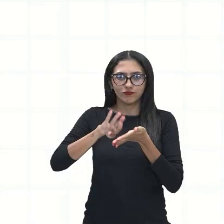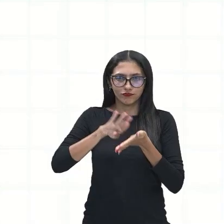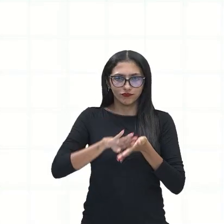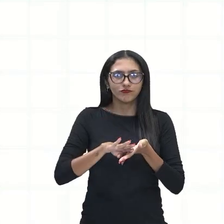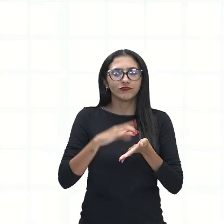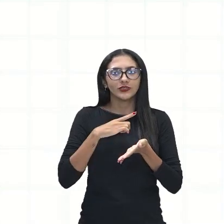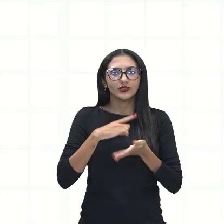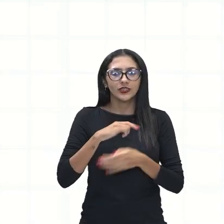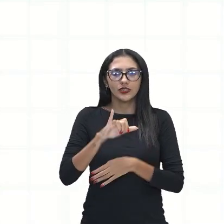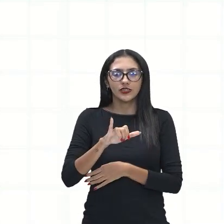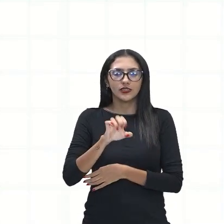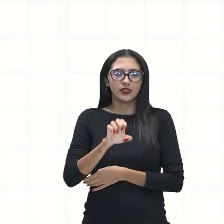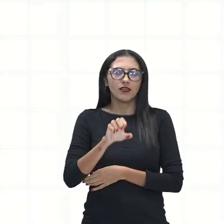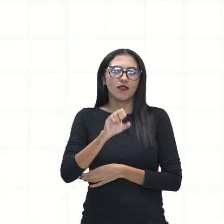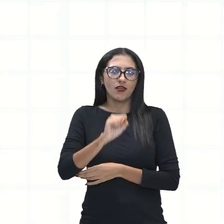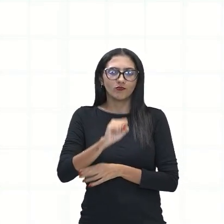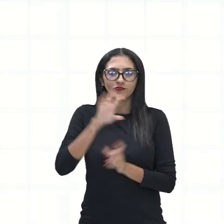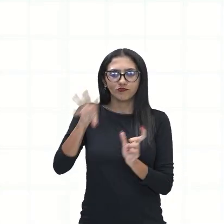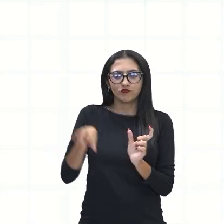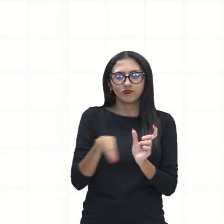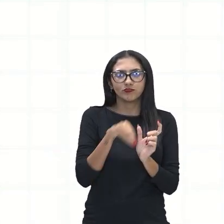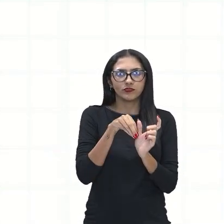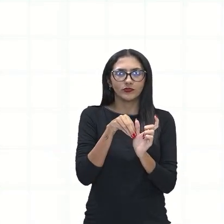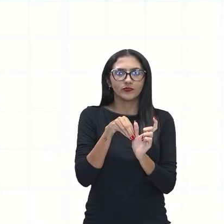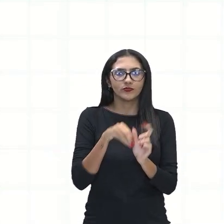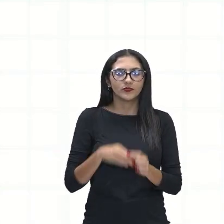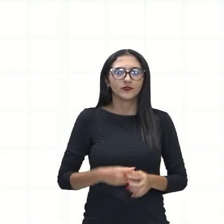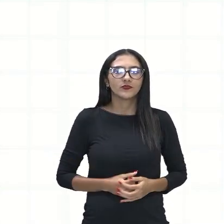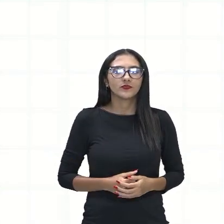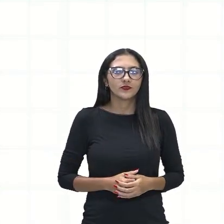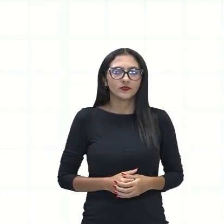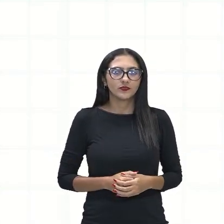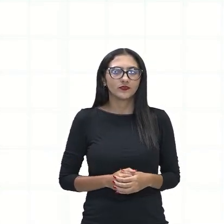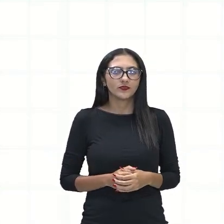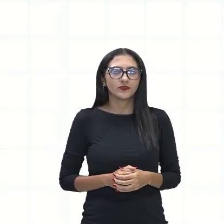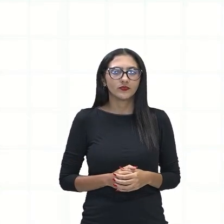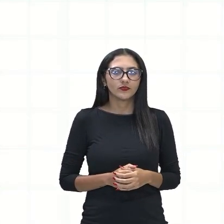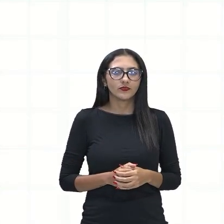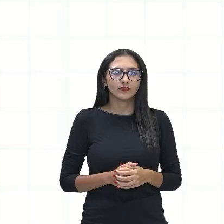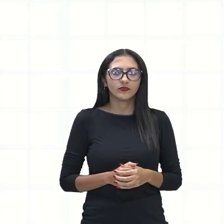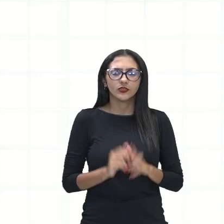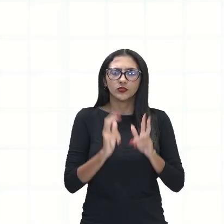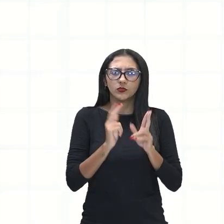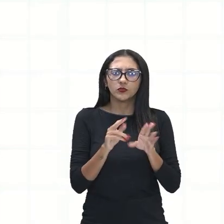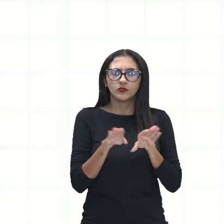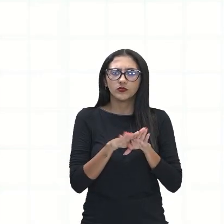o IES, né? A mesma coisa de strawberry.